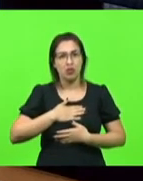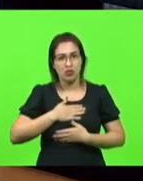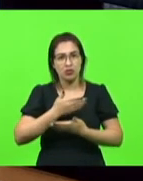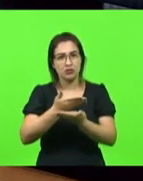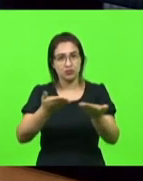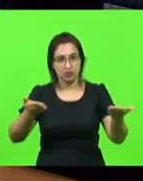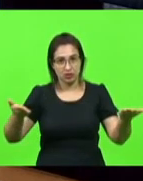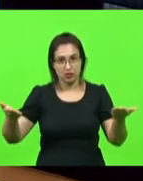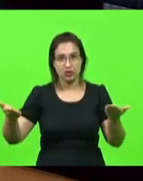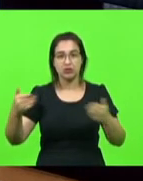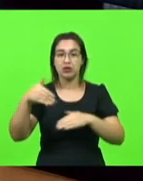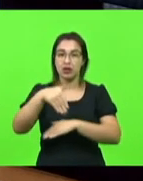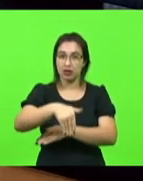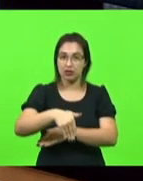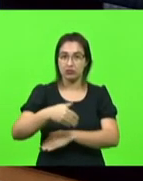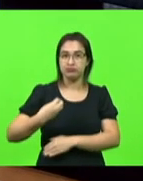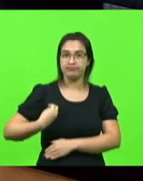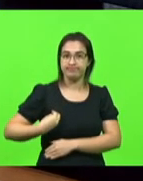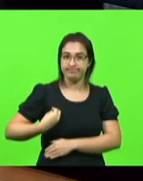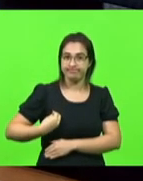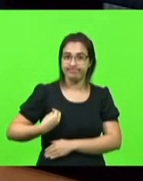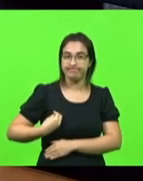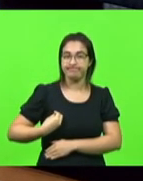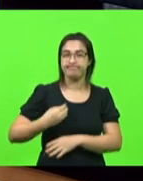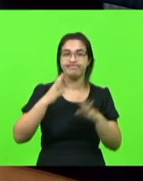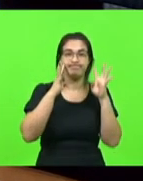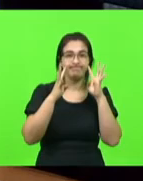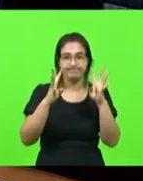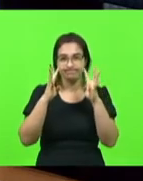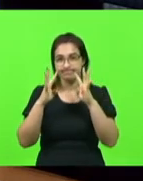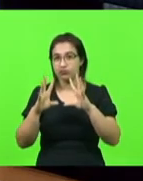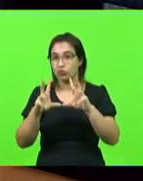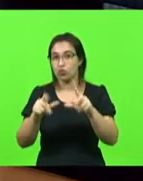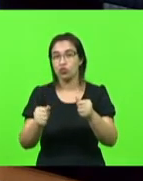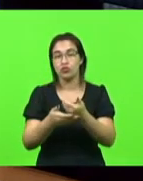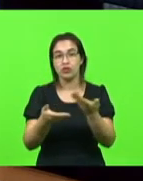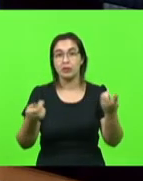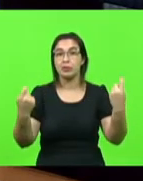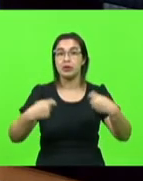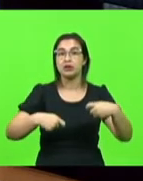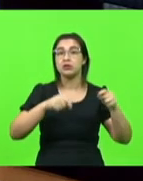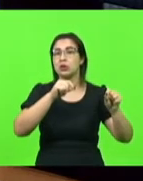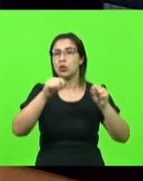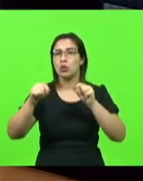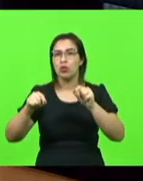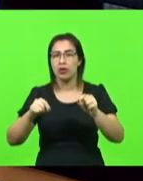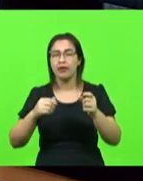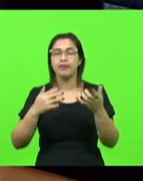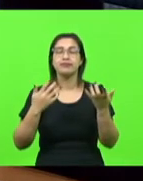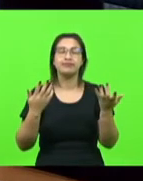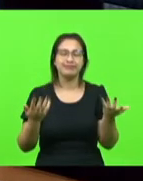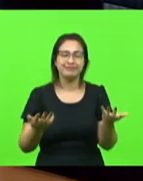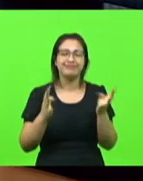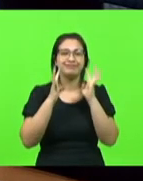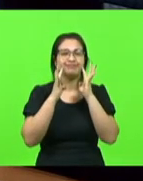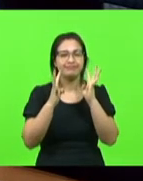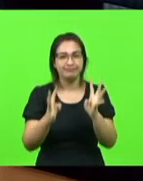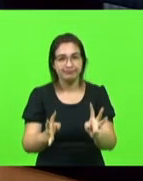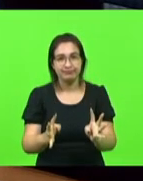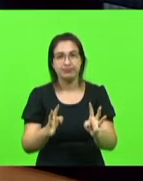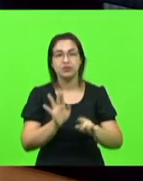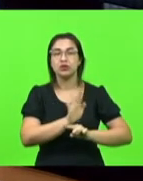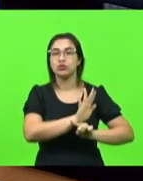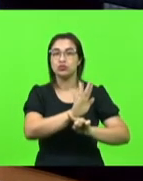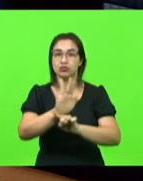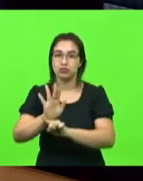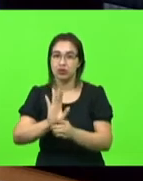recebê-los, escutar e atender as demandas, fazer dentro do possível a